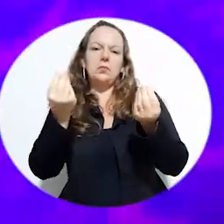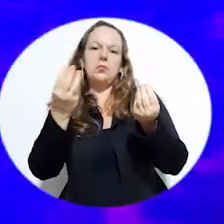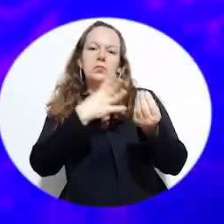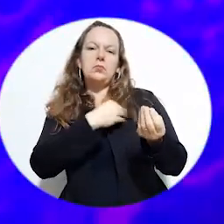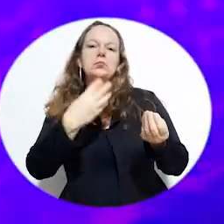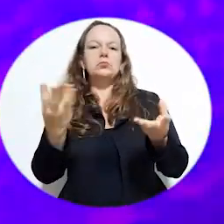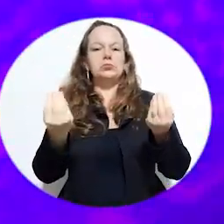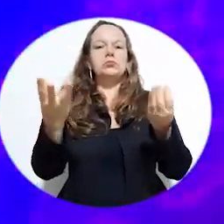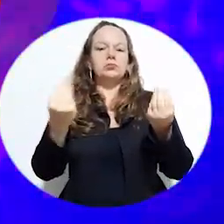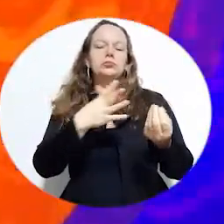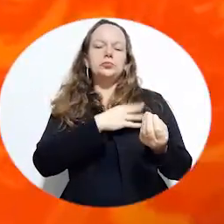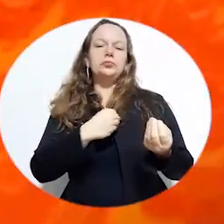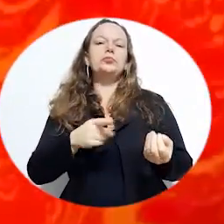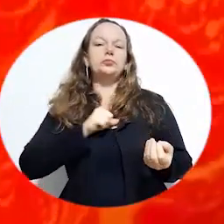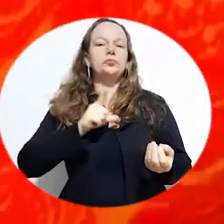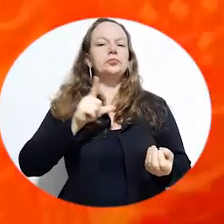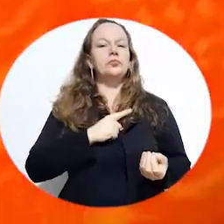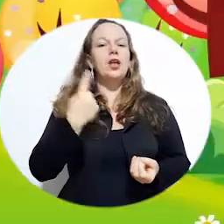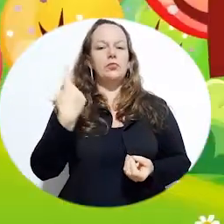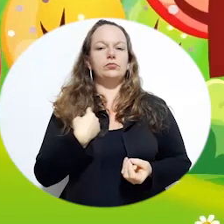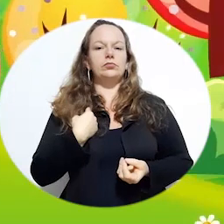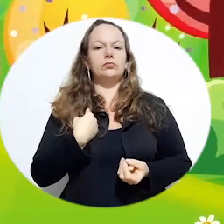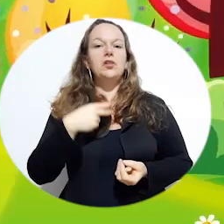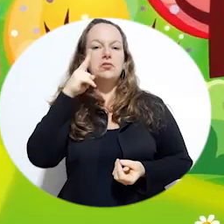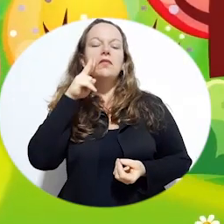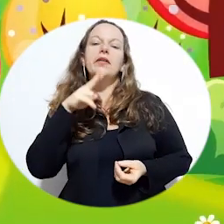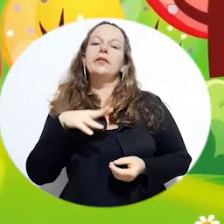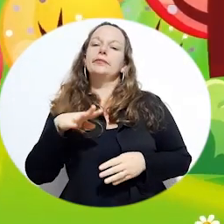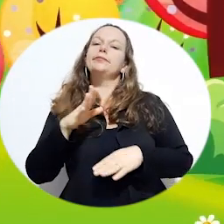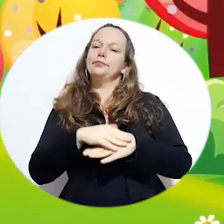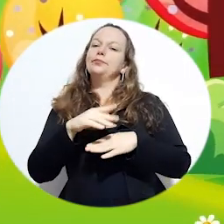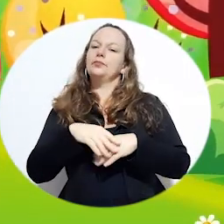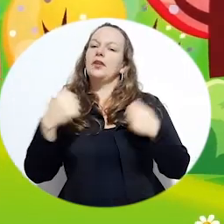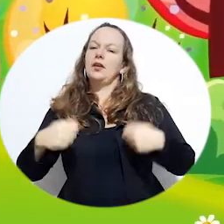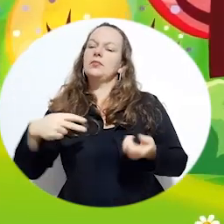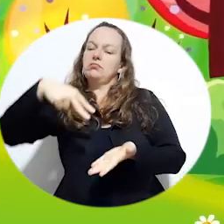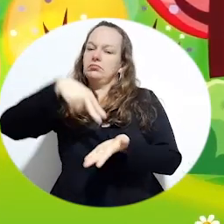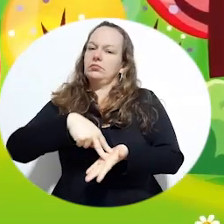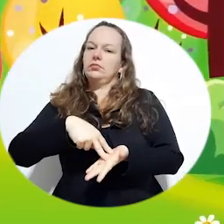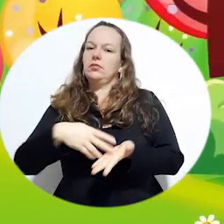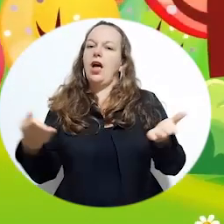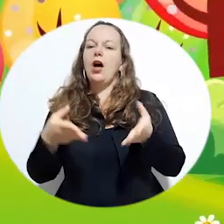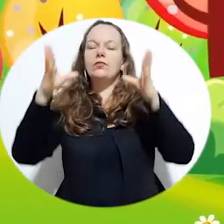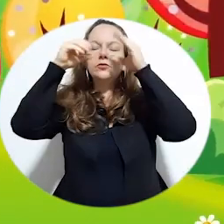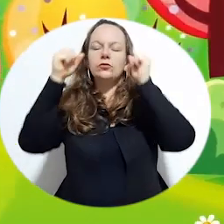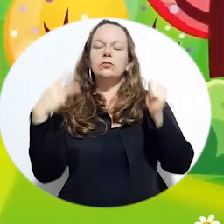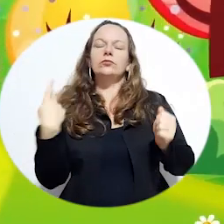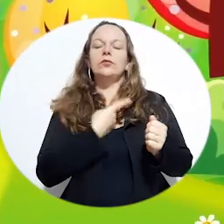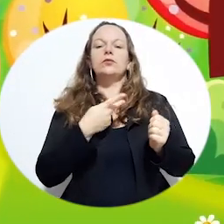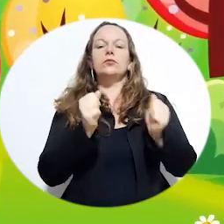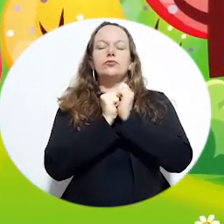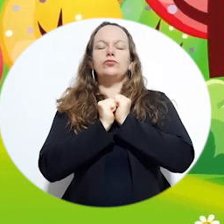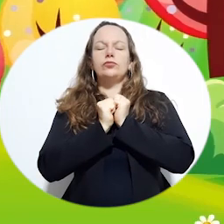muitos filhos ele tem. Eu ainda tô vendo criança sentada. Vamos lá, fecha os olhos então, repete essa